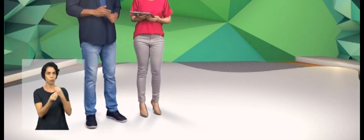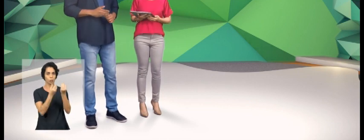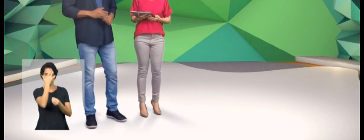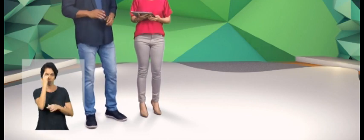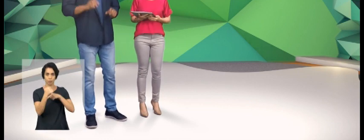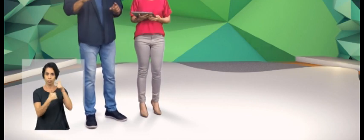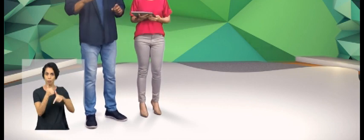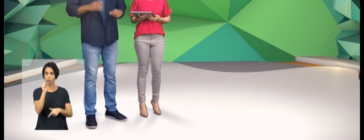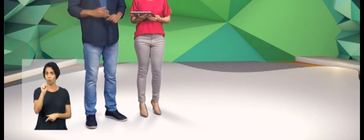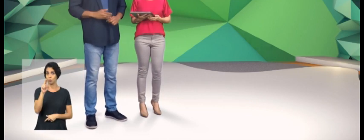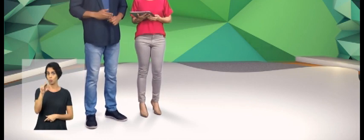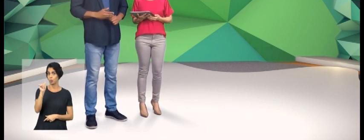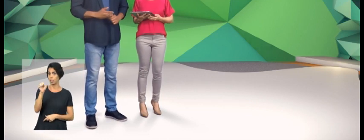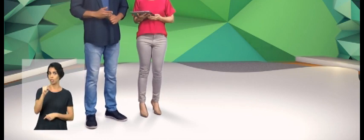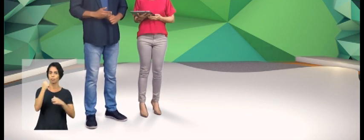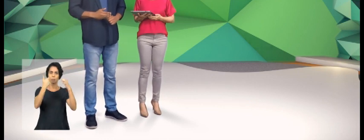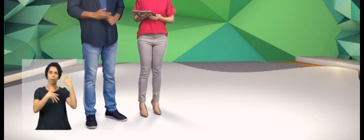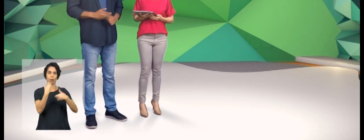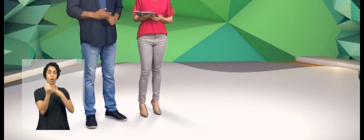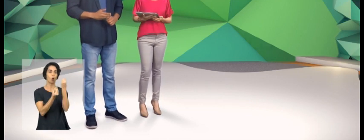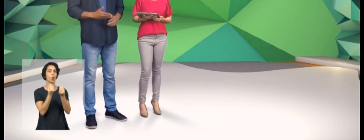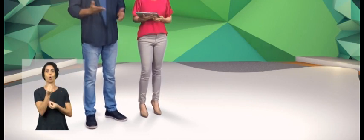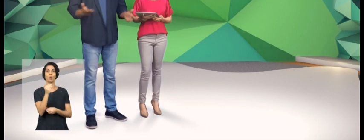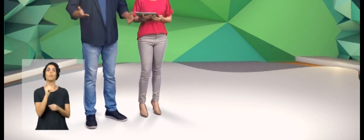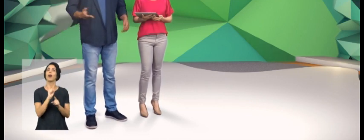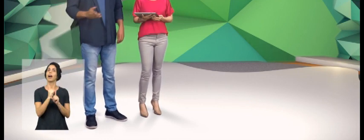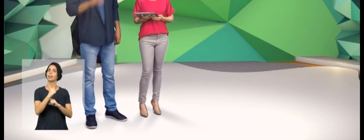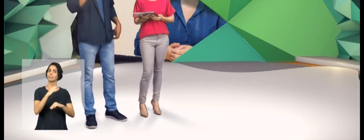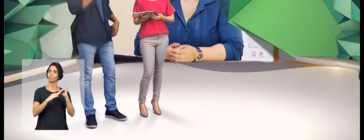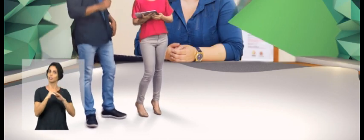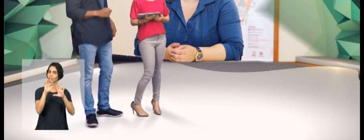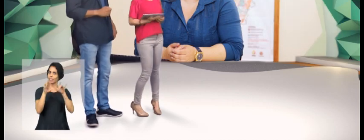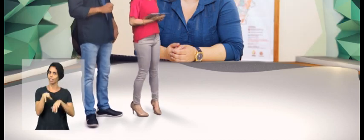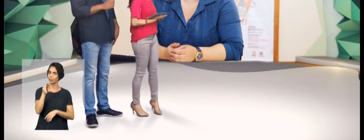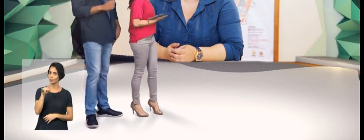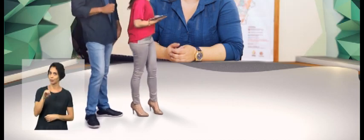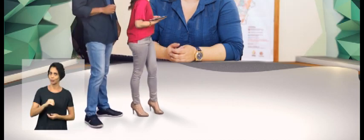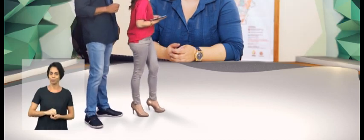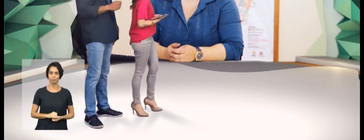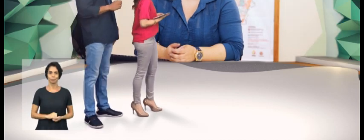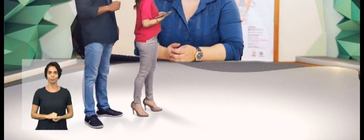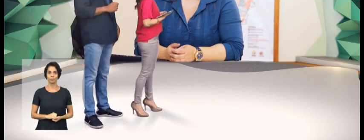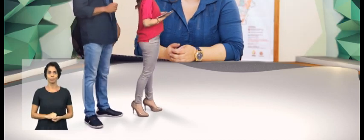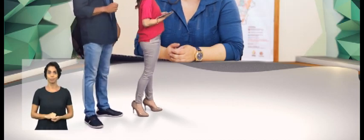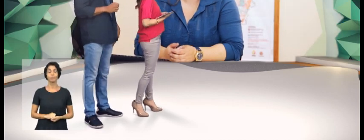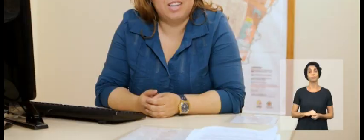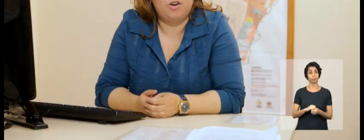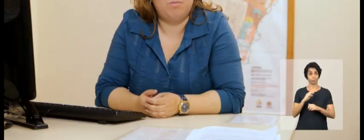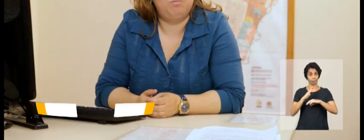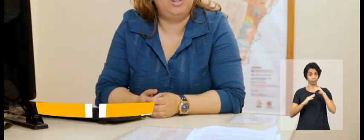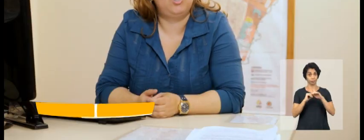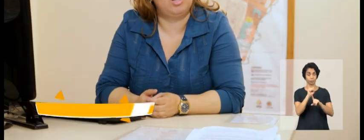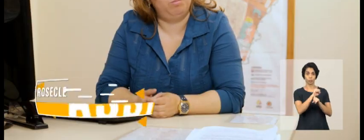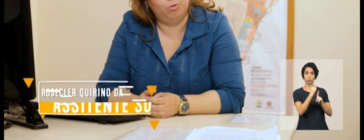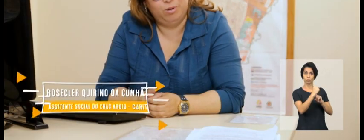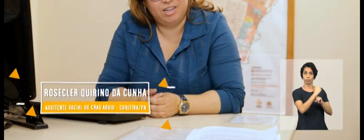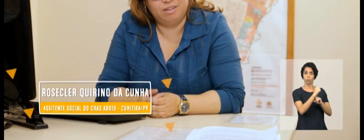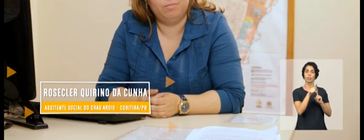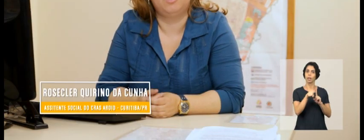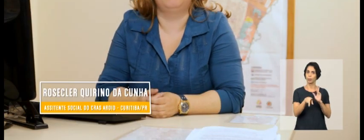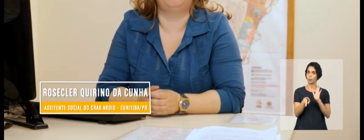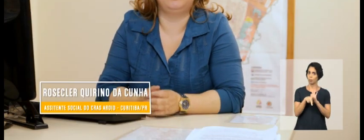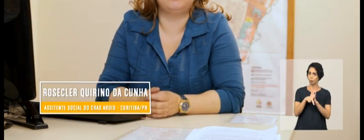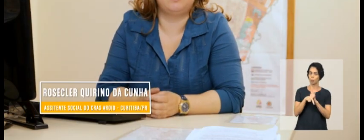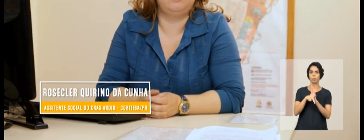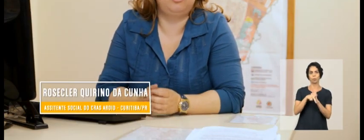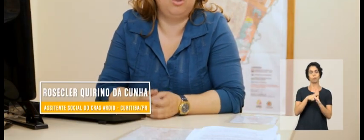trabalha no SUAS tem para falar sobre a assistência social e o Cadastro A assistência social é uma política pública